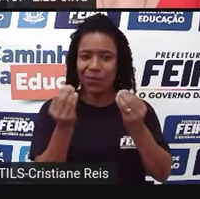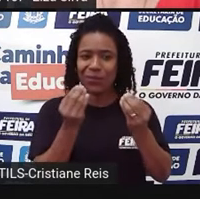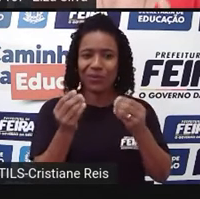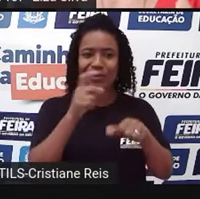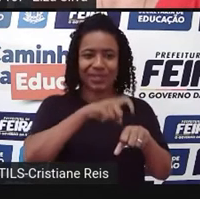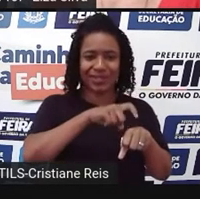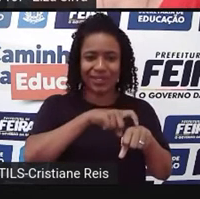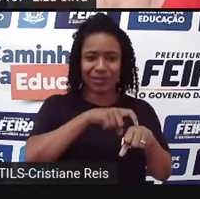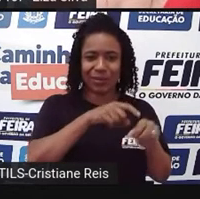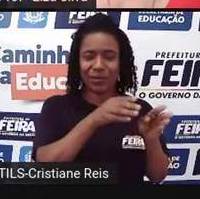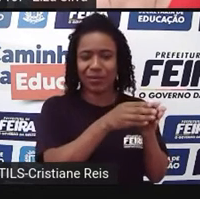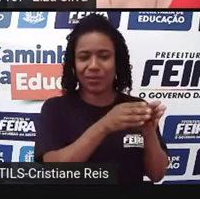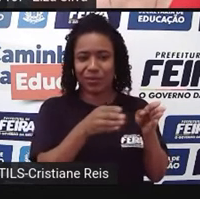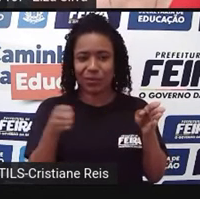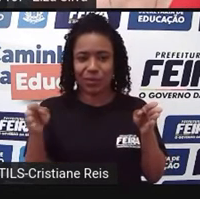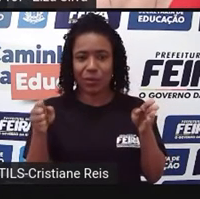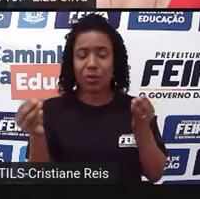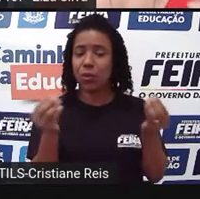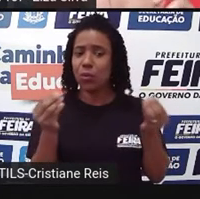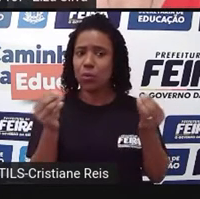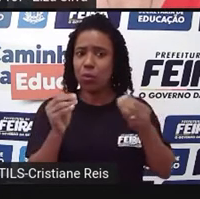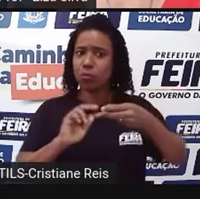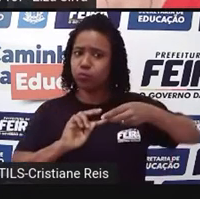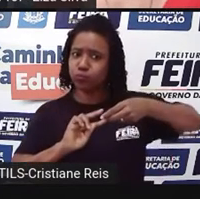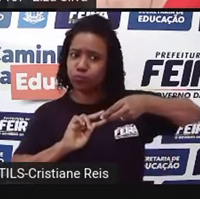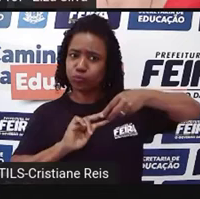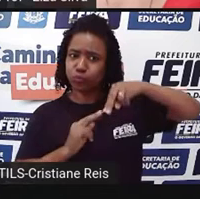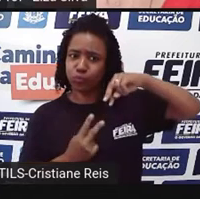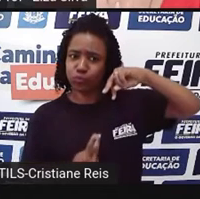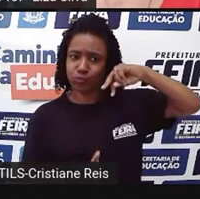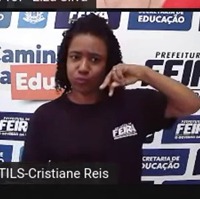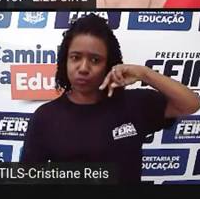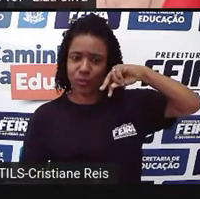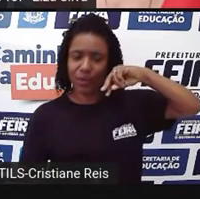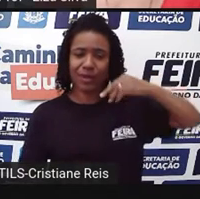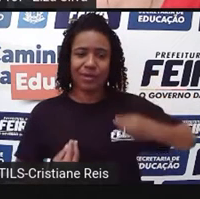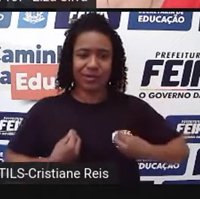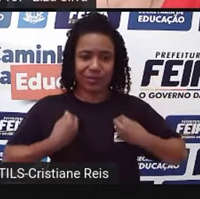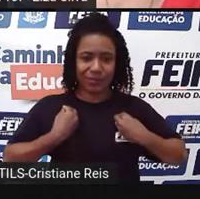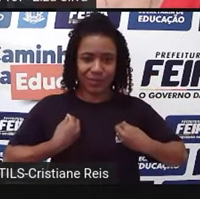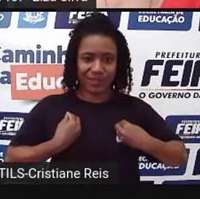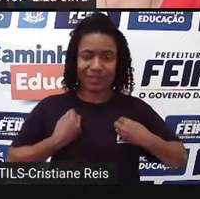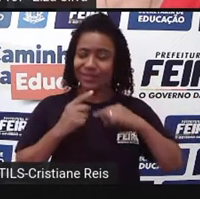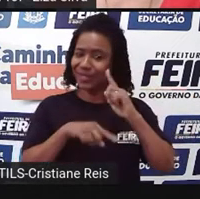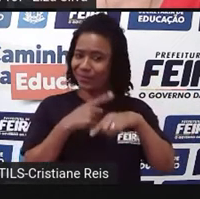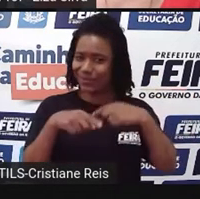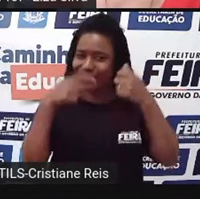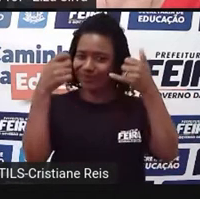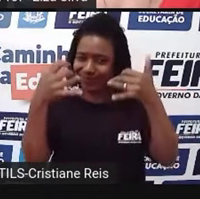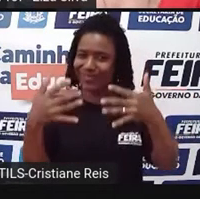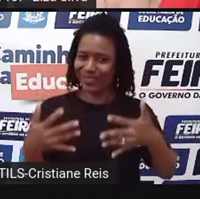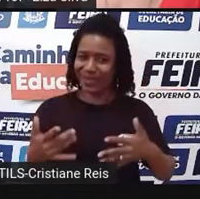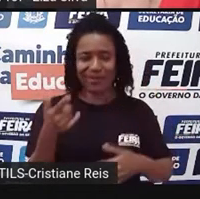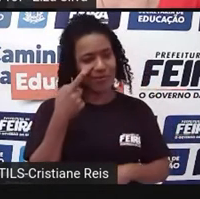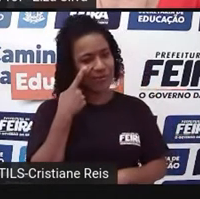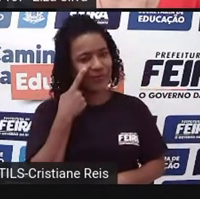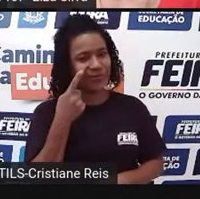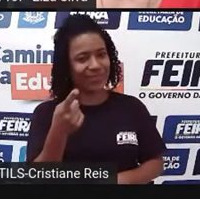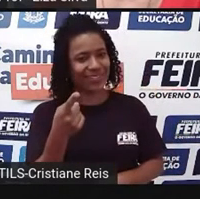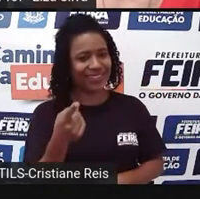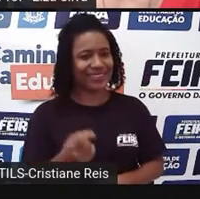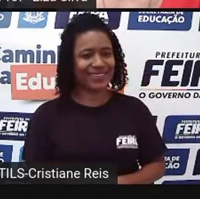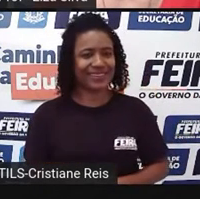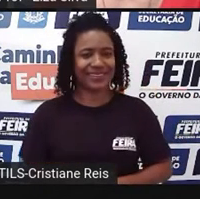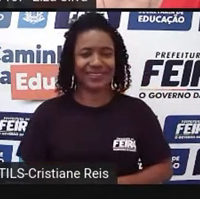da do Genoma Humano Então você viu o vídeo para vocês depois a gente conversa um pouquinho sobre ele ok lá do